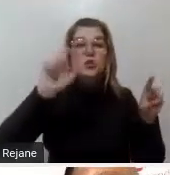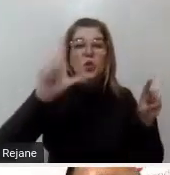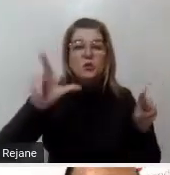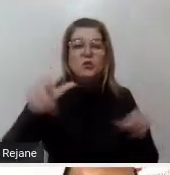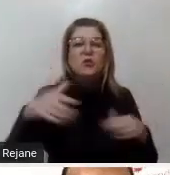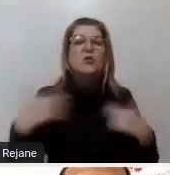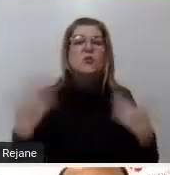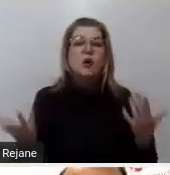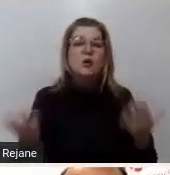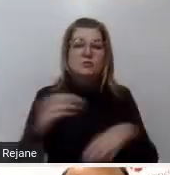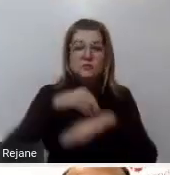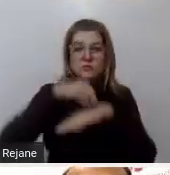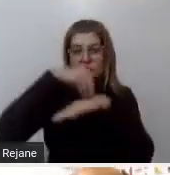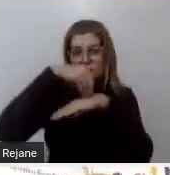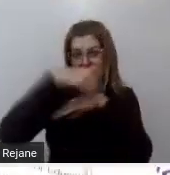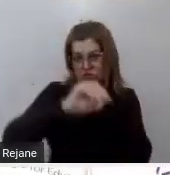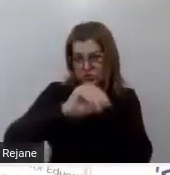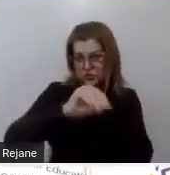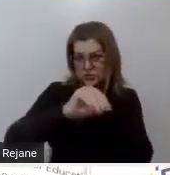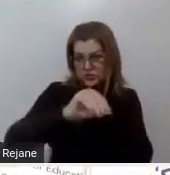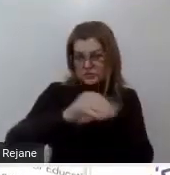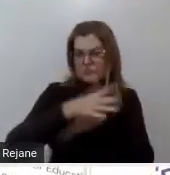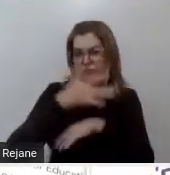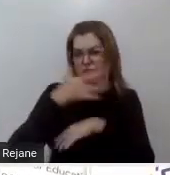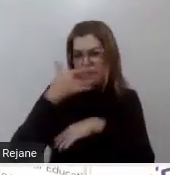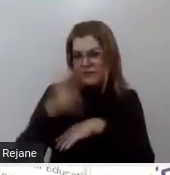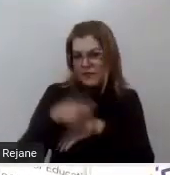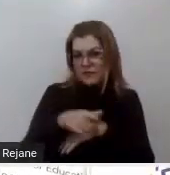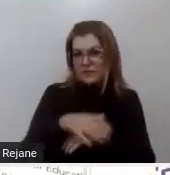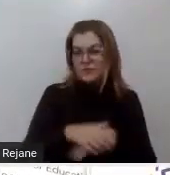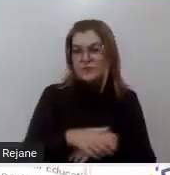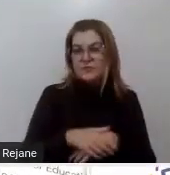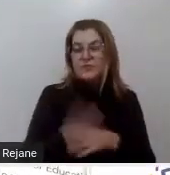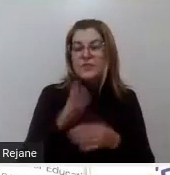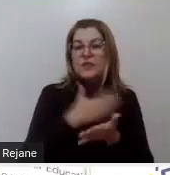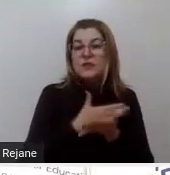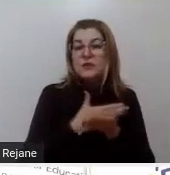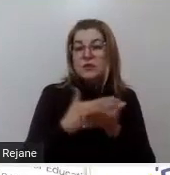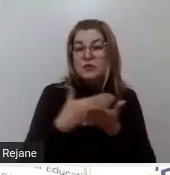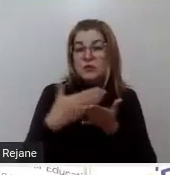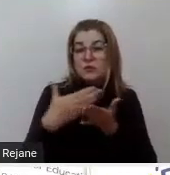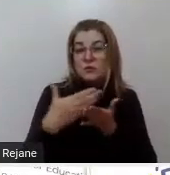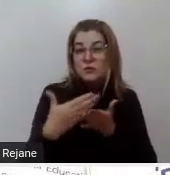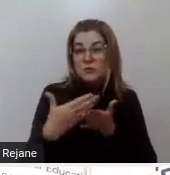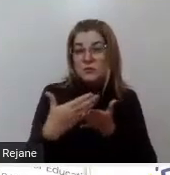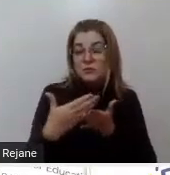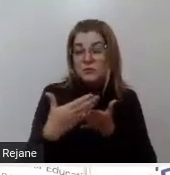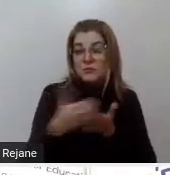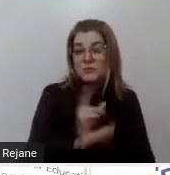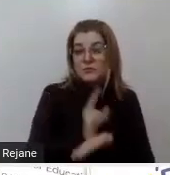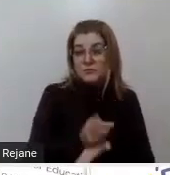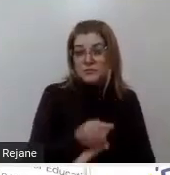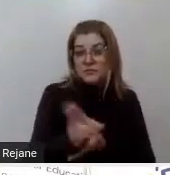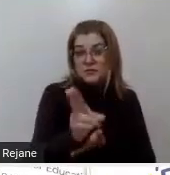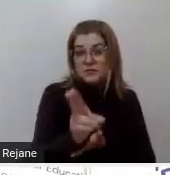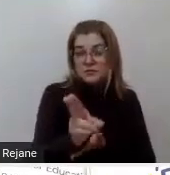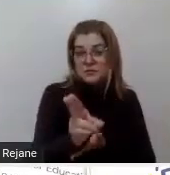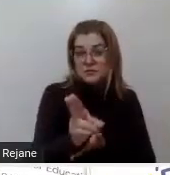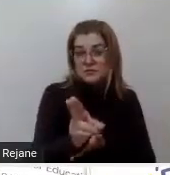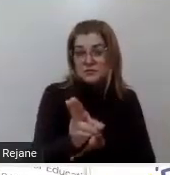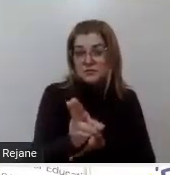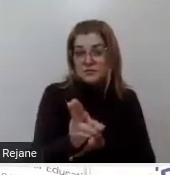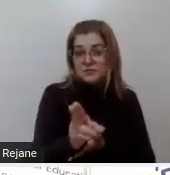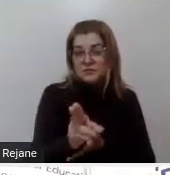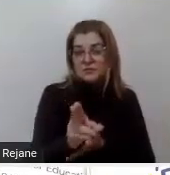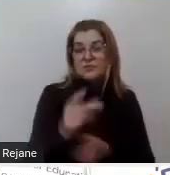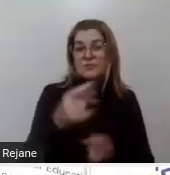dar uma dica de boa prática para vocês. Comece as suas atividades sempre colocando uma